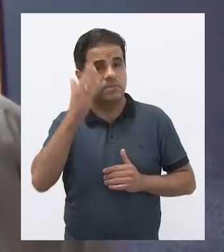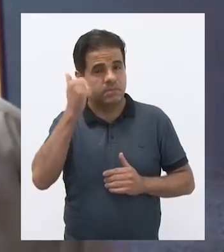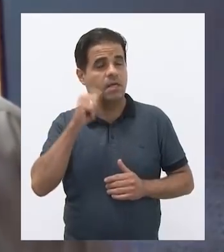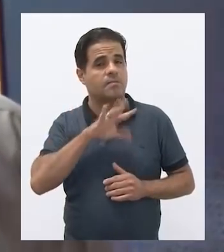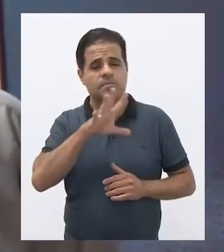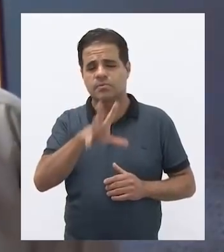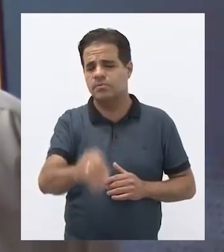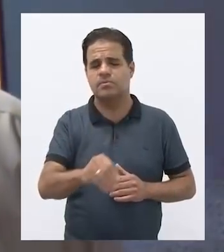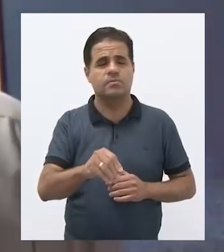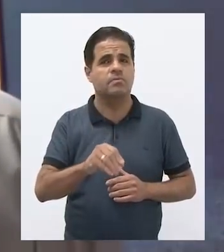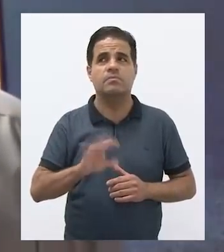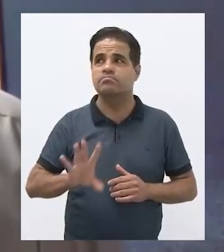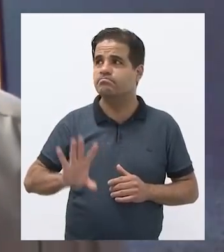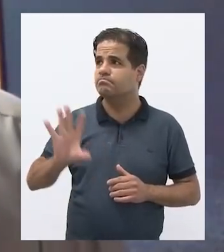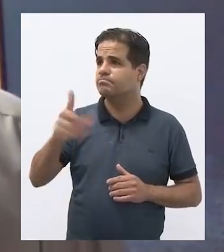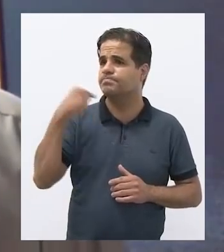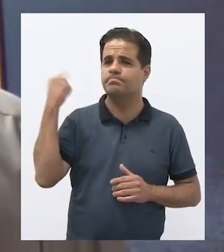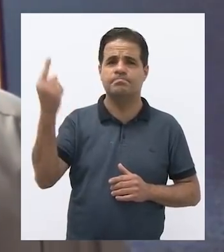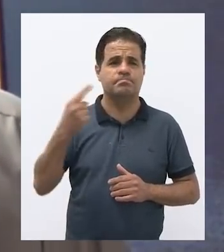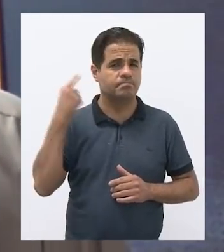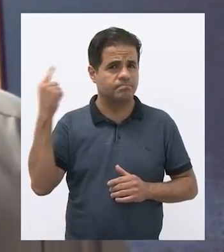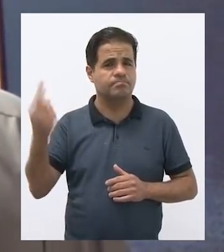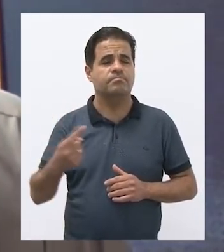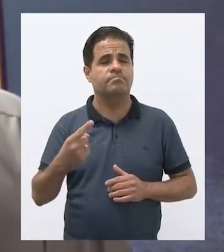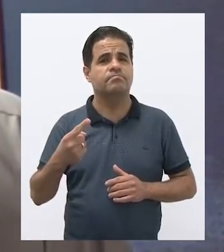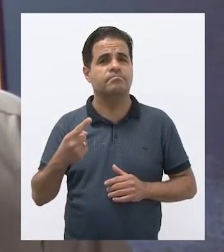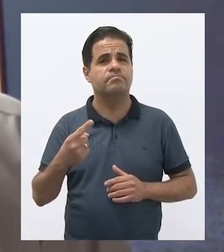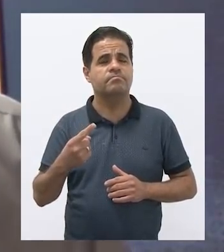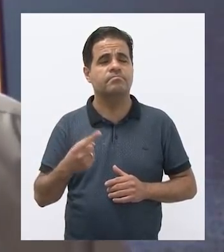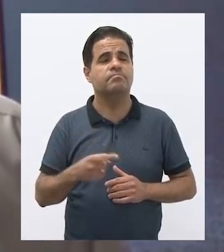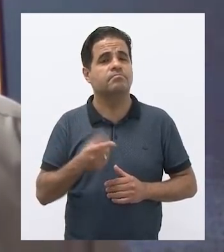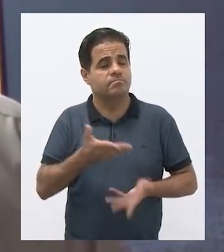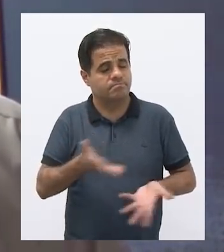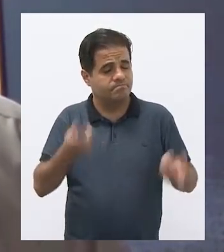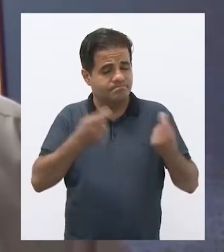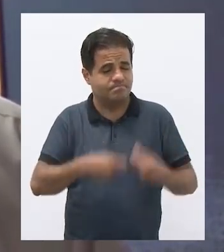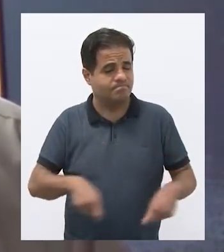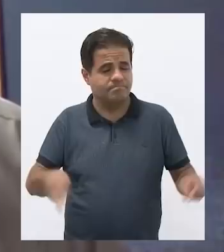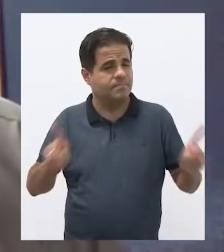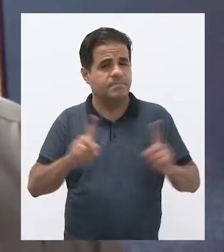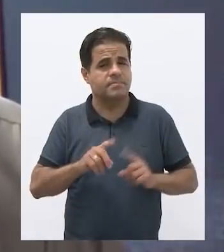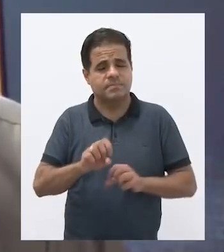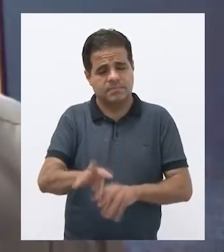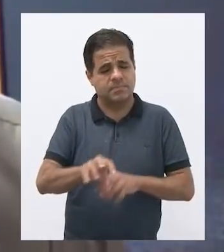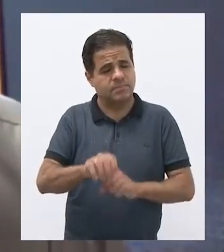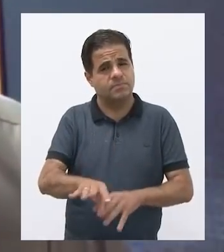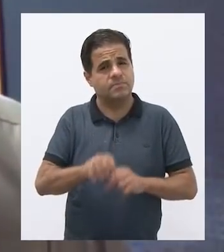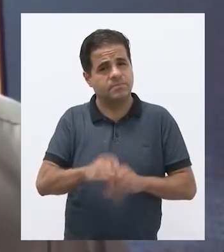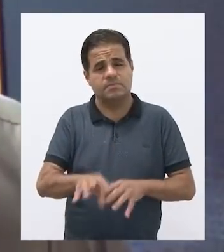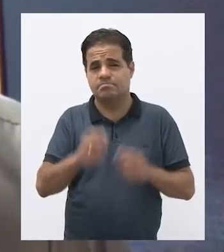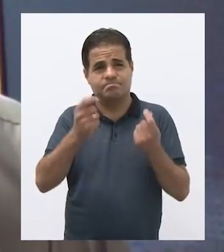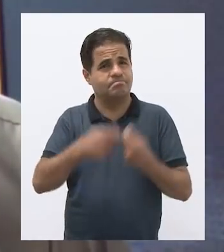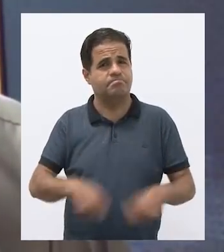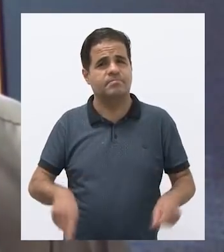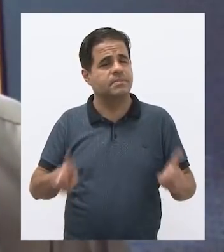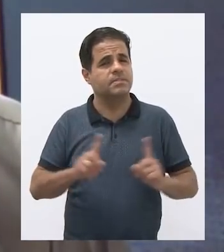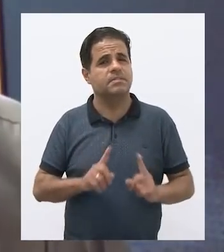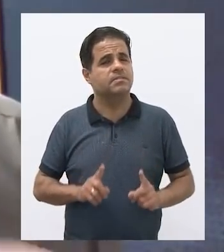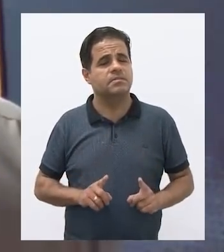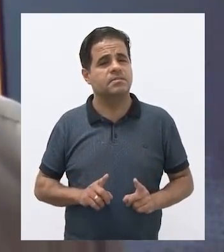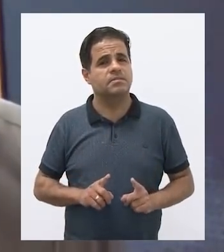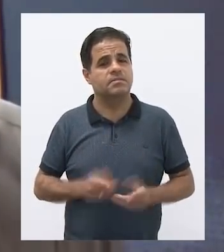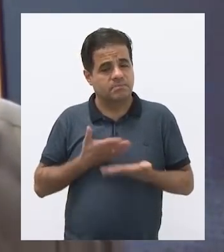sabidos de tudo o que está rolando que eles não precisam ser educados.